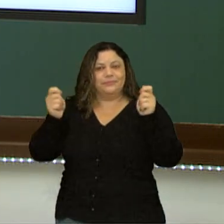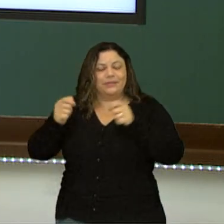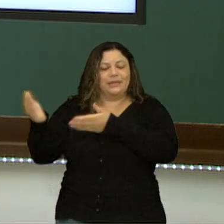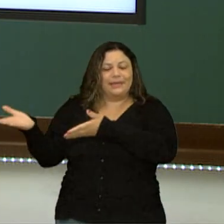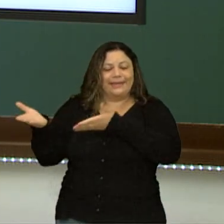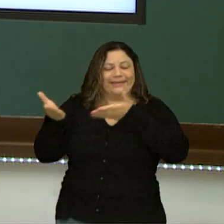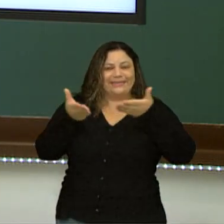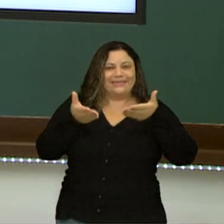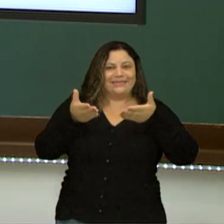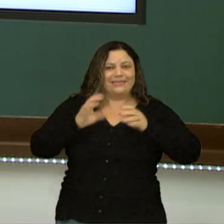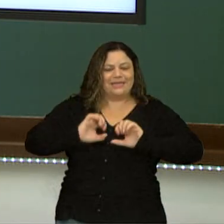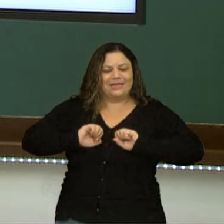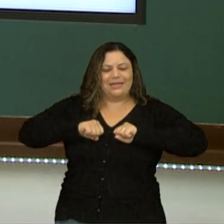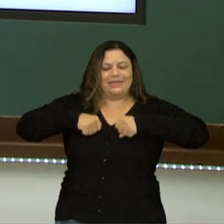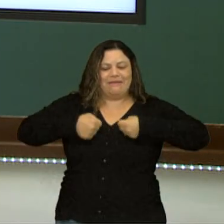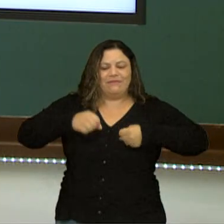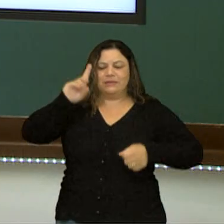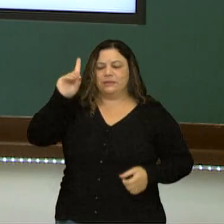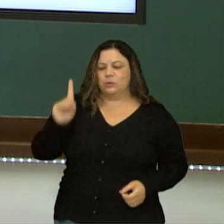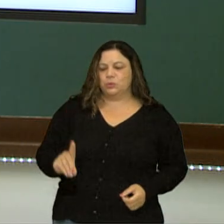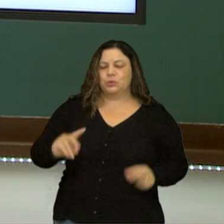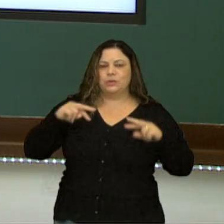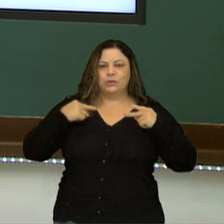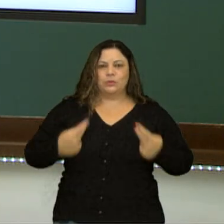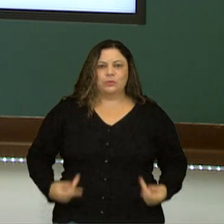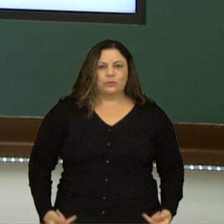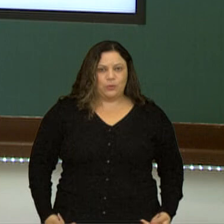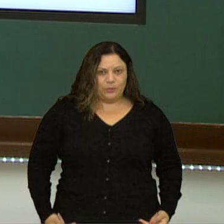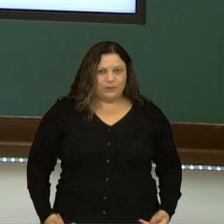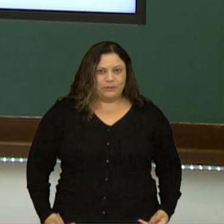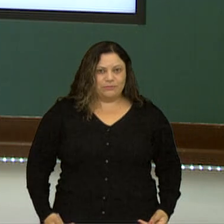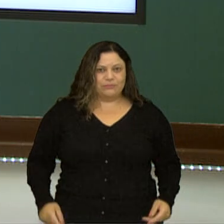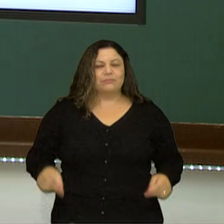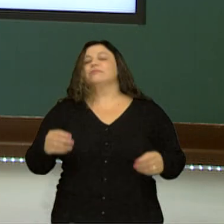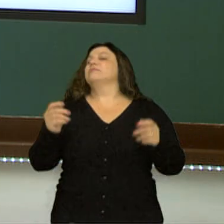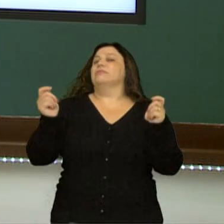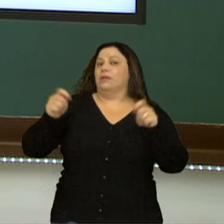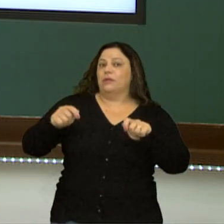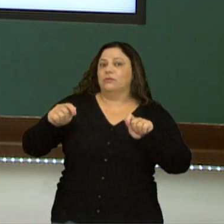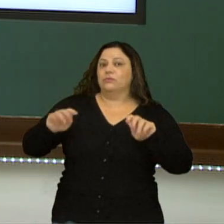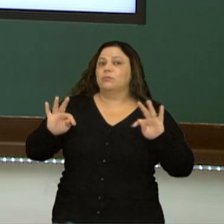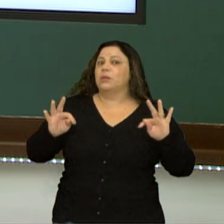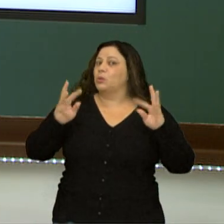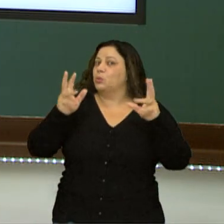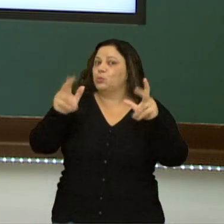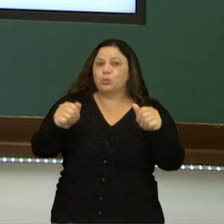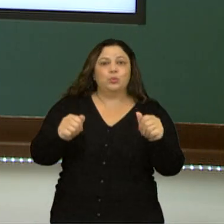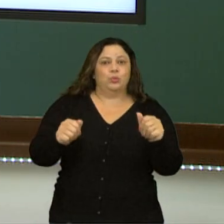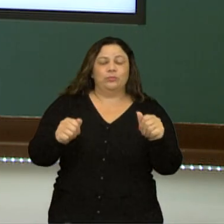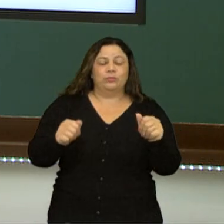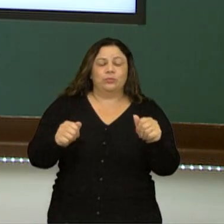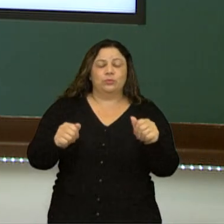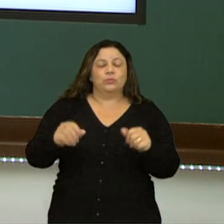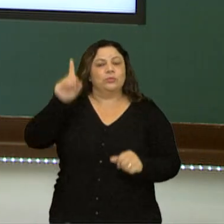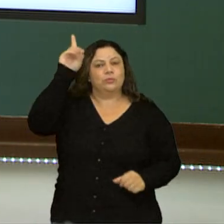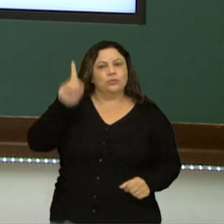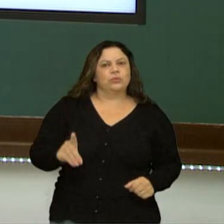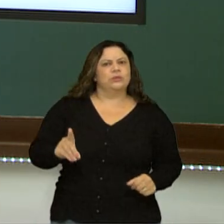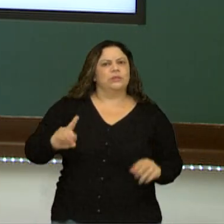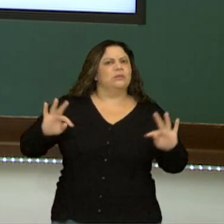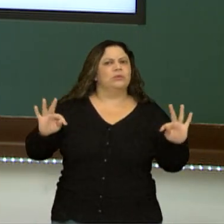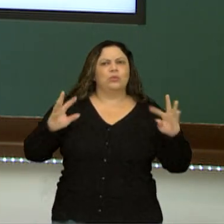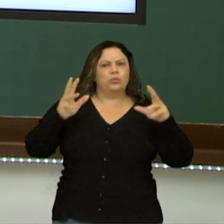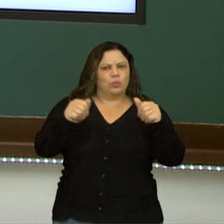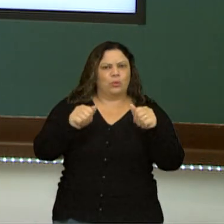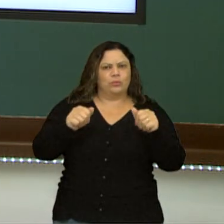defesa dos direitos do ser humano. Vale para qualquer um, vale para mim, vale para você, vale para o teu pai, para tua mãe, para todo mundo. Só não